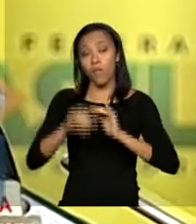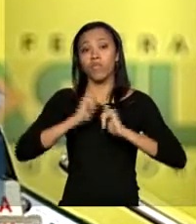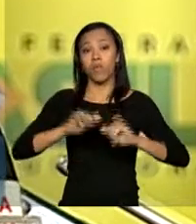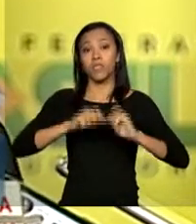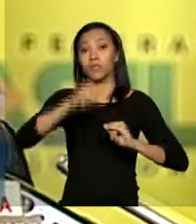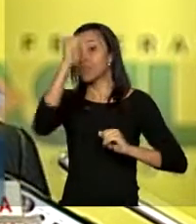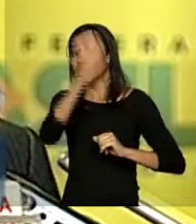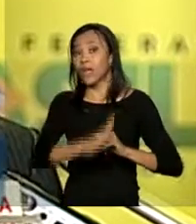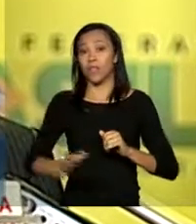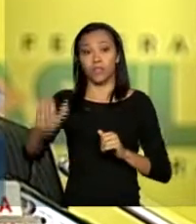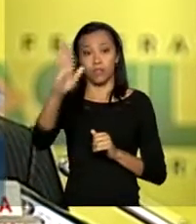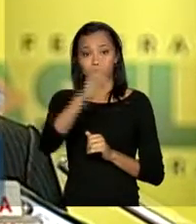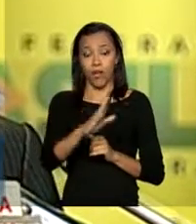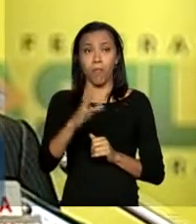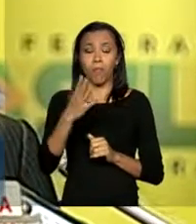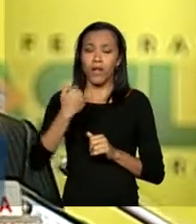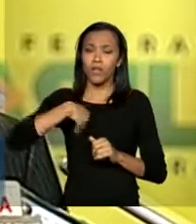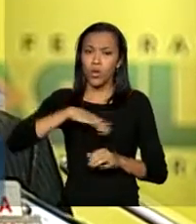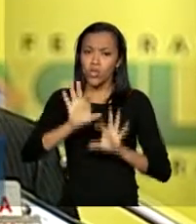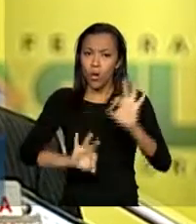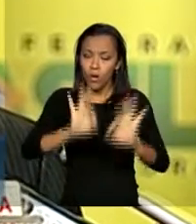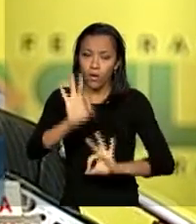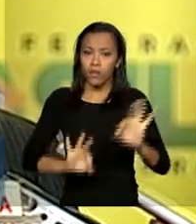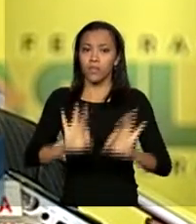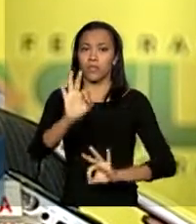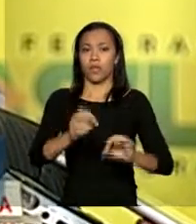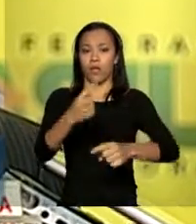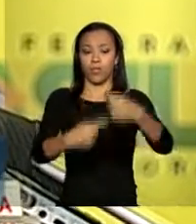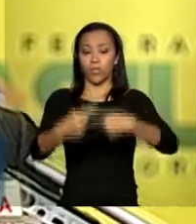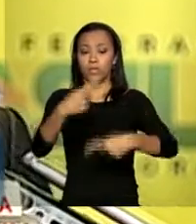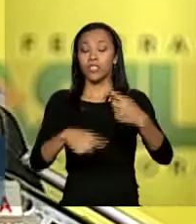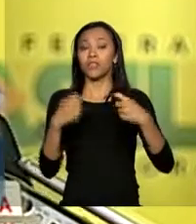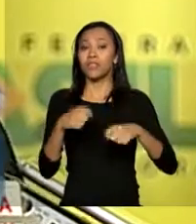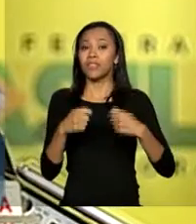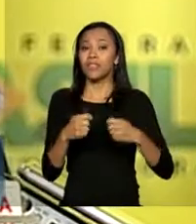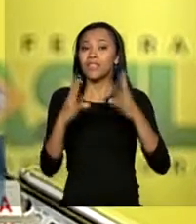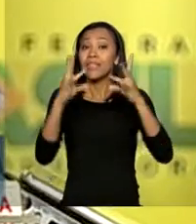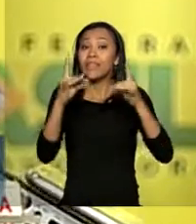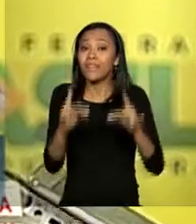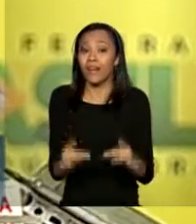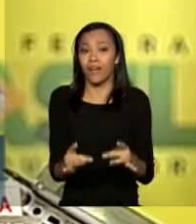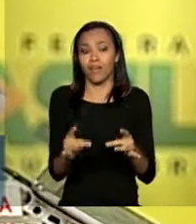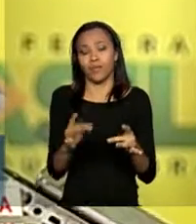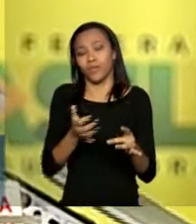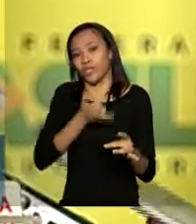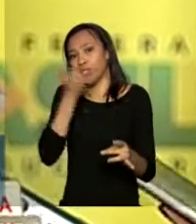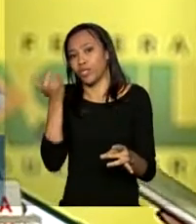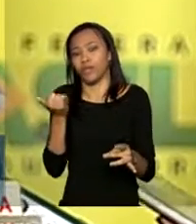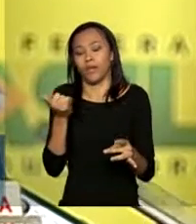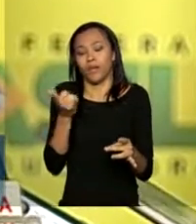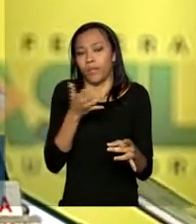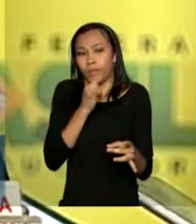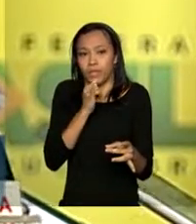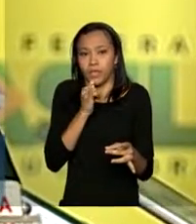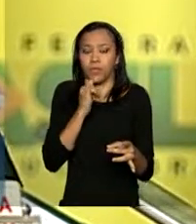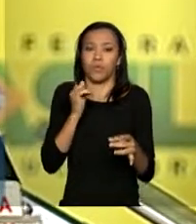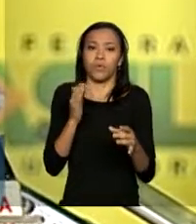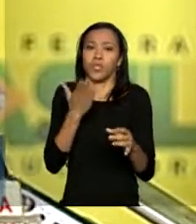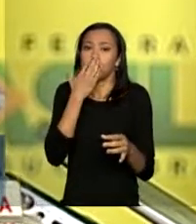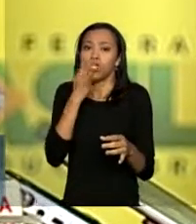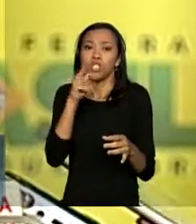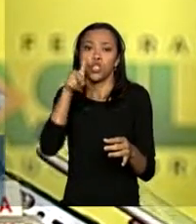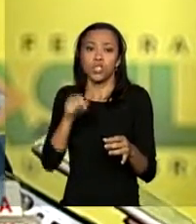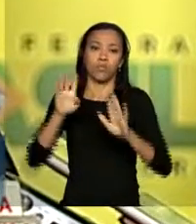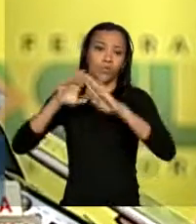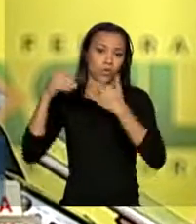podermos definir políticas, nós temos que desagregar por tipo de escola, por região, por estado, por